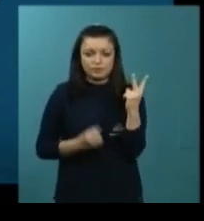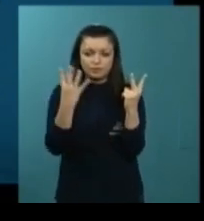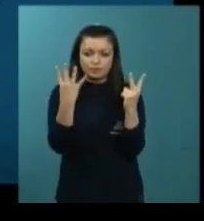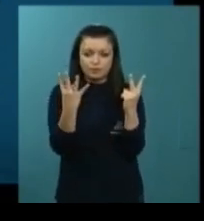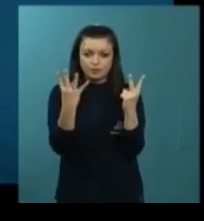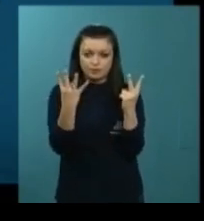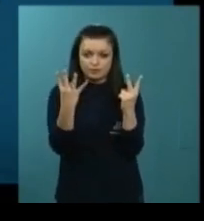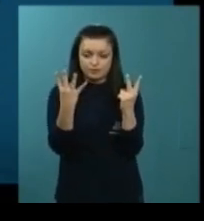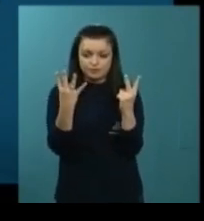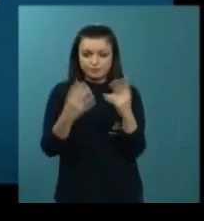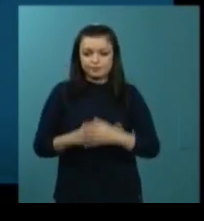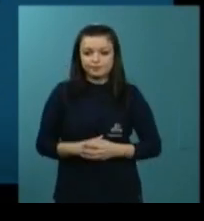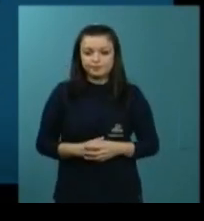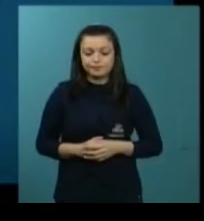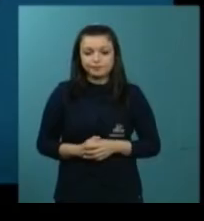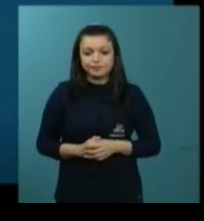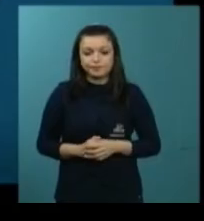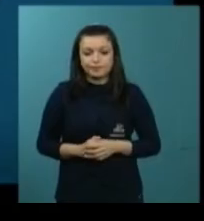2 e 4,